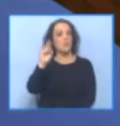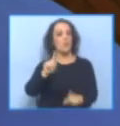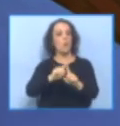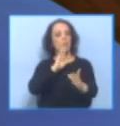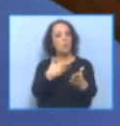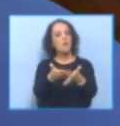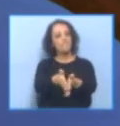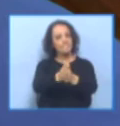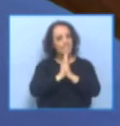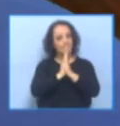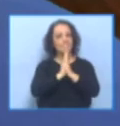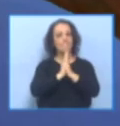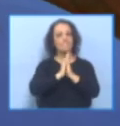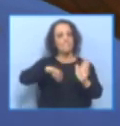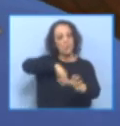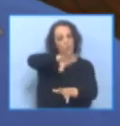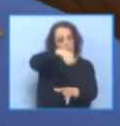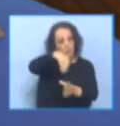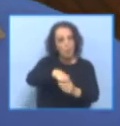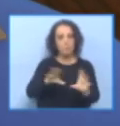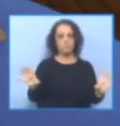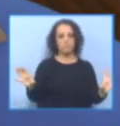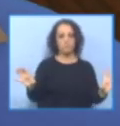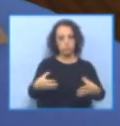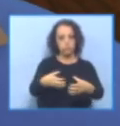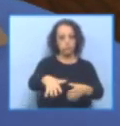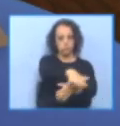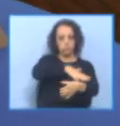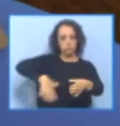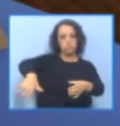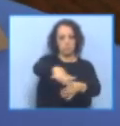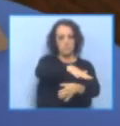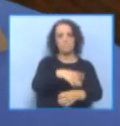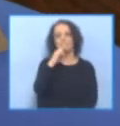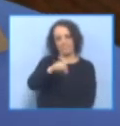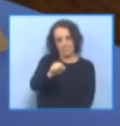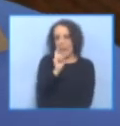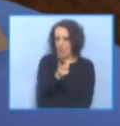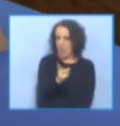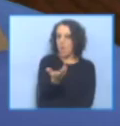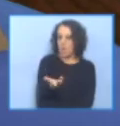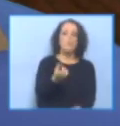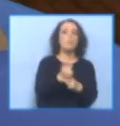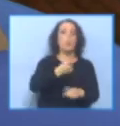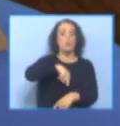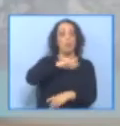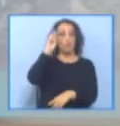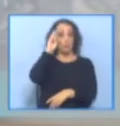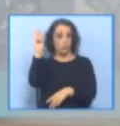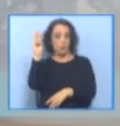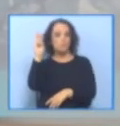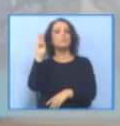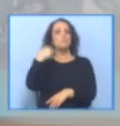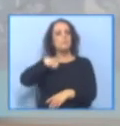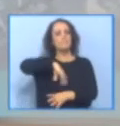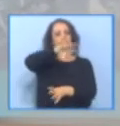para a comunidade e para este envolvimento no local onde se está, não é? Exatamente, porque nós, sendo escuteiros, estamos